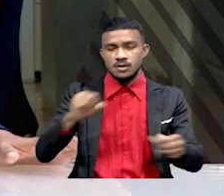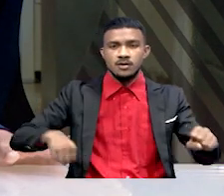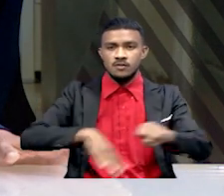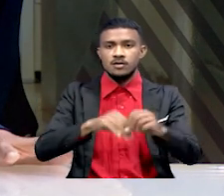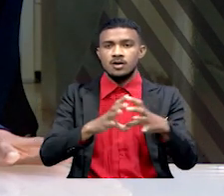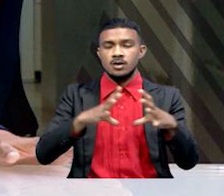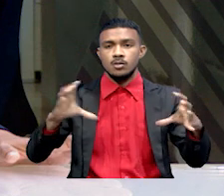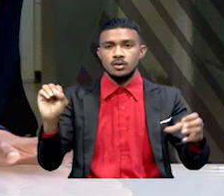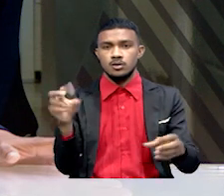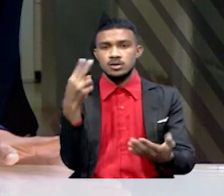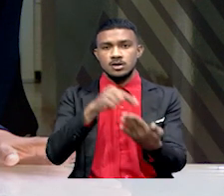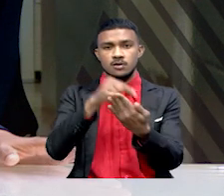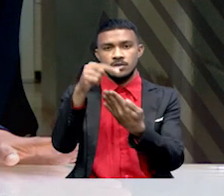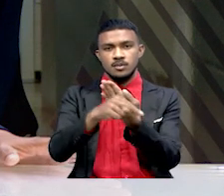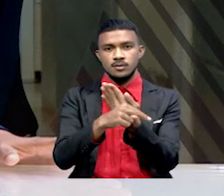novembro.